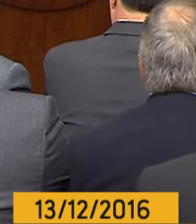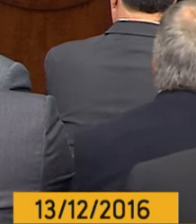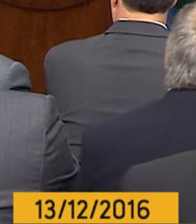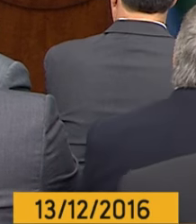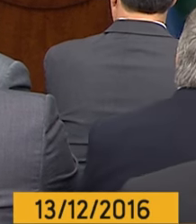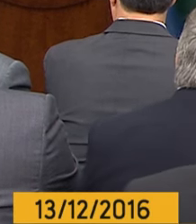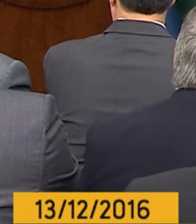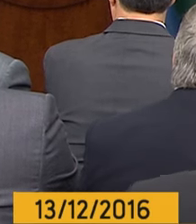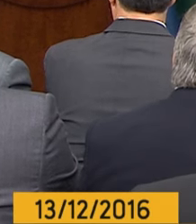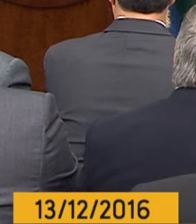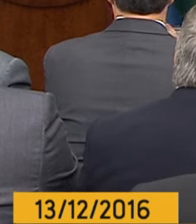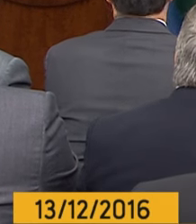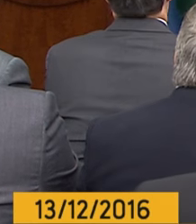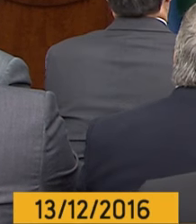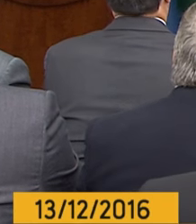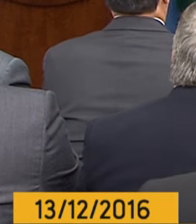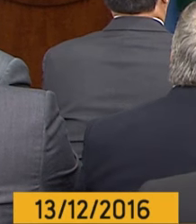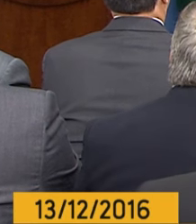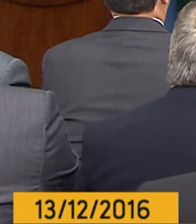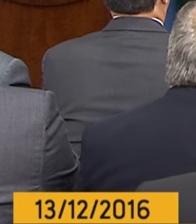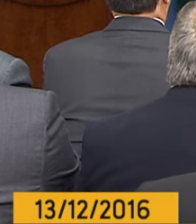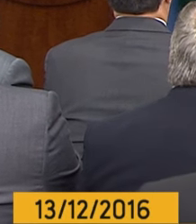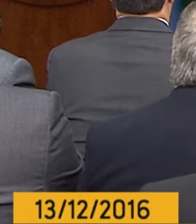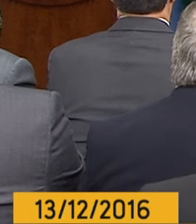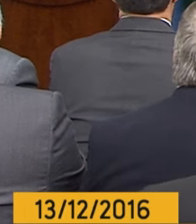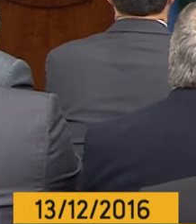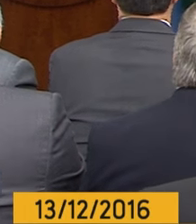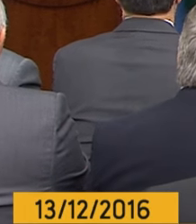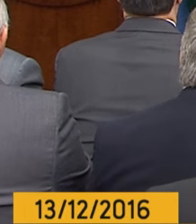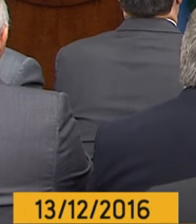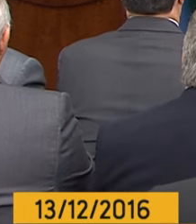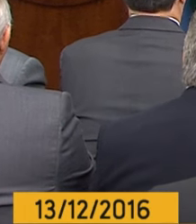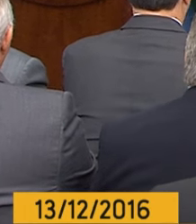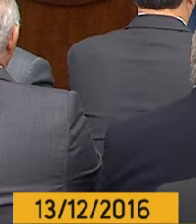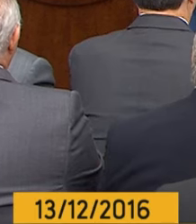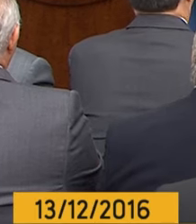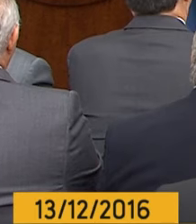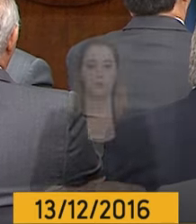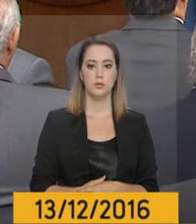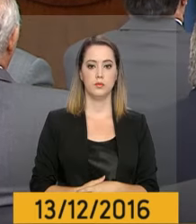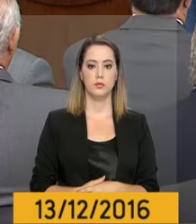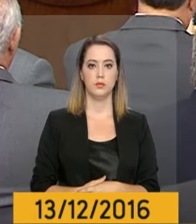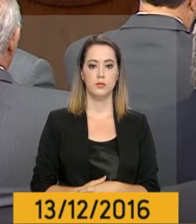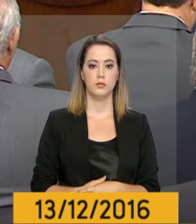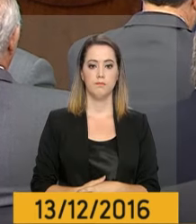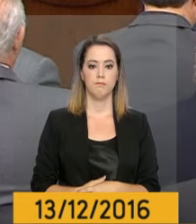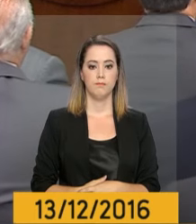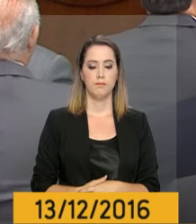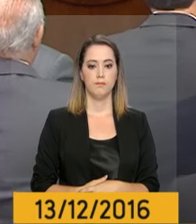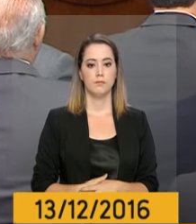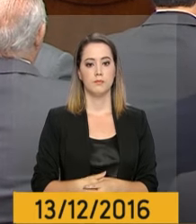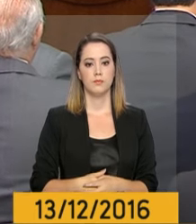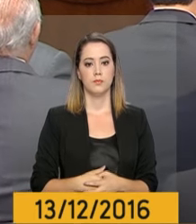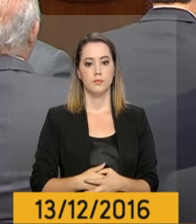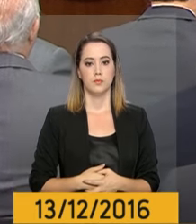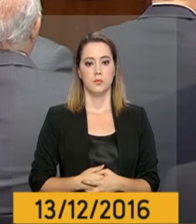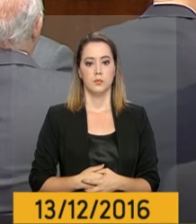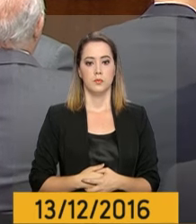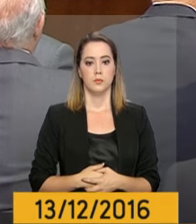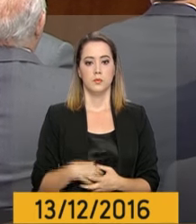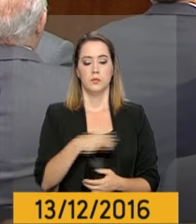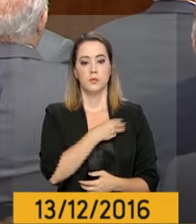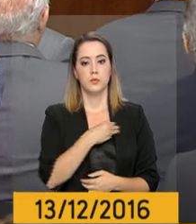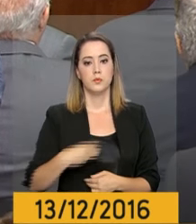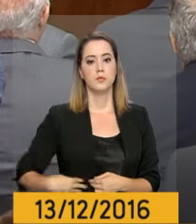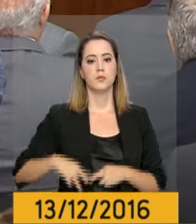ministro Eliseu Padilha, ministro Bruno Araújo, Ivan dos Santos, ah, Gilberto Hock,